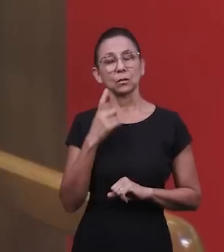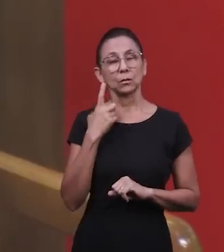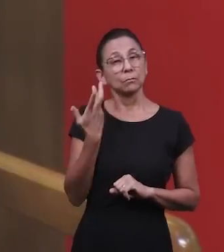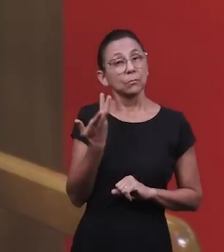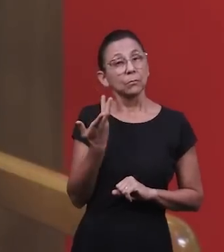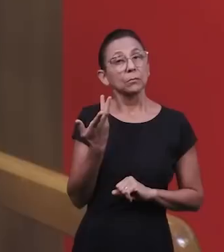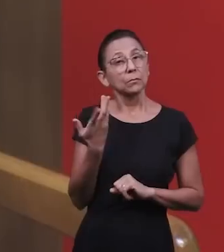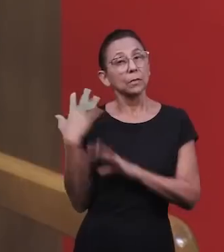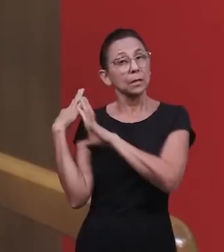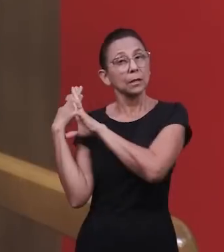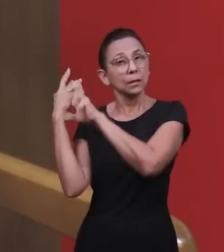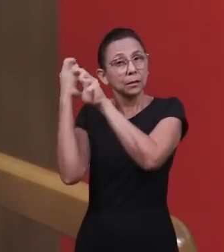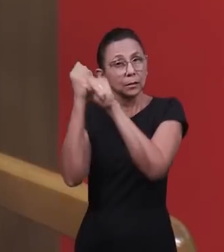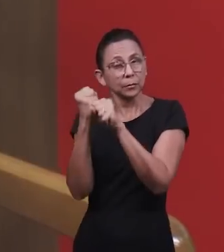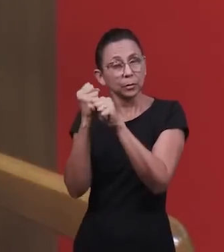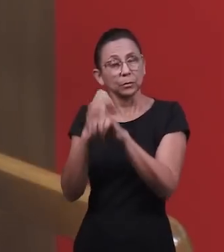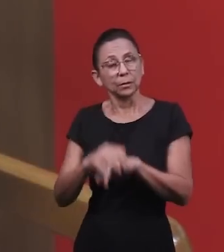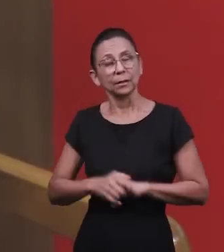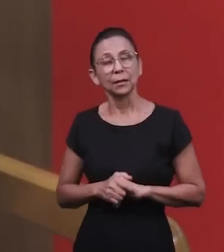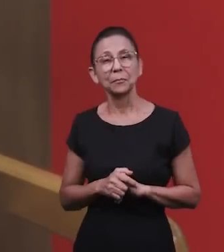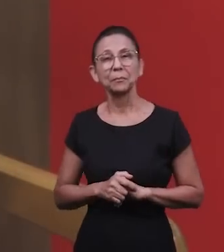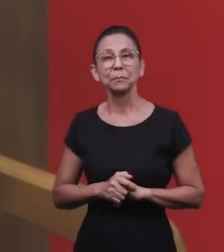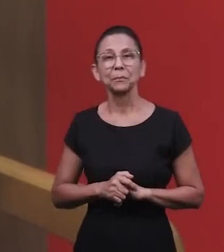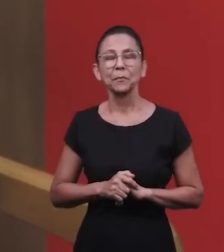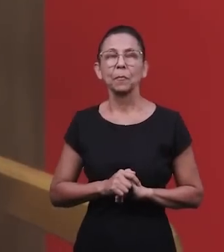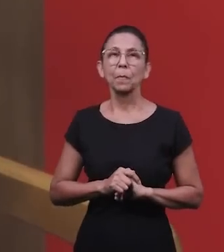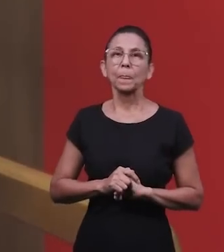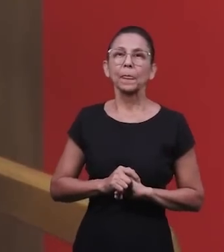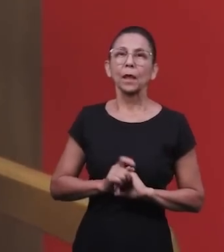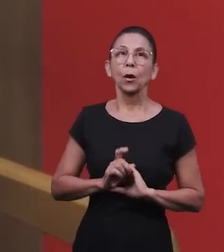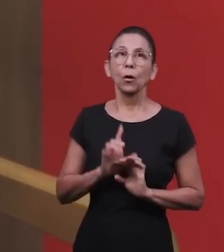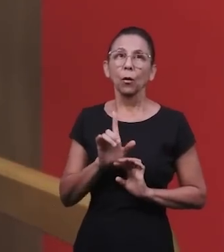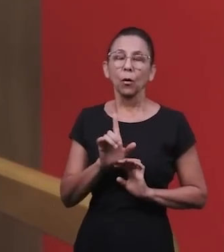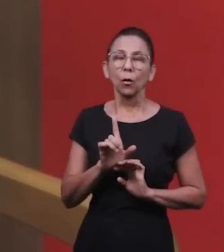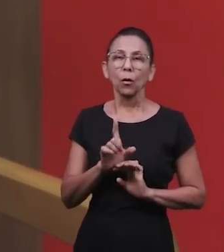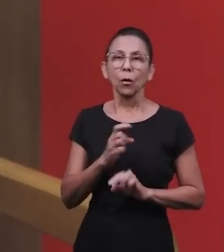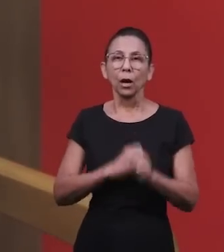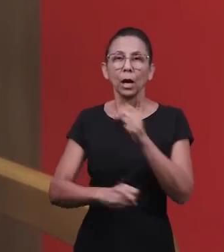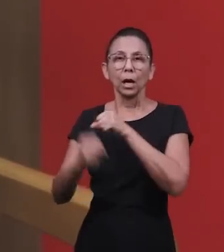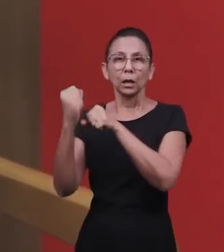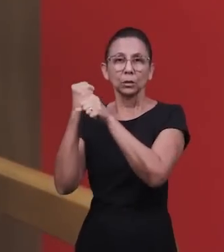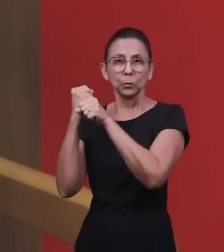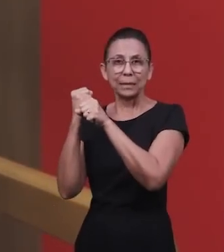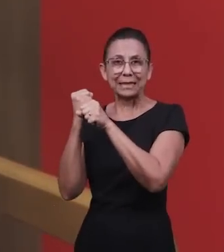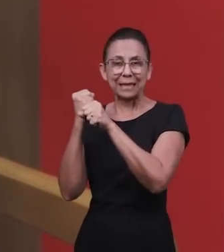falar, trazer nessa recapitulação, que desde o final de julho